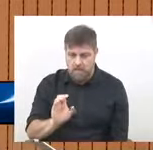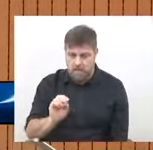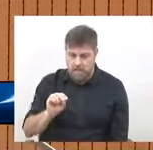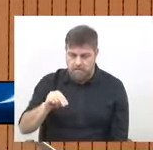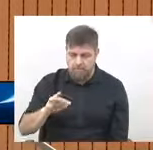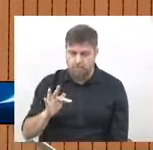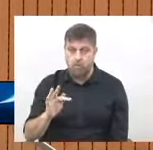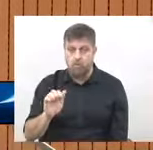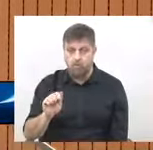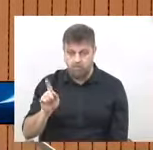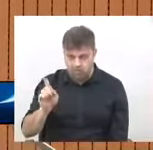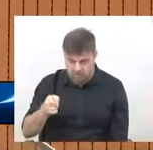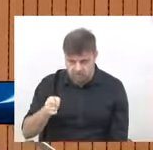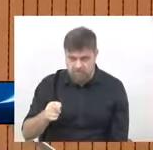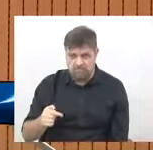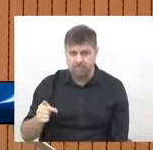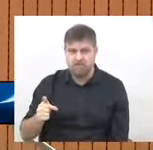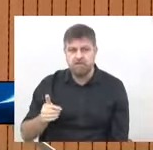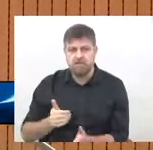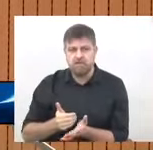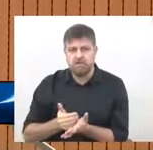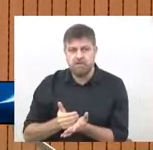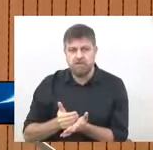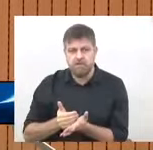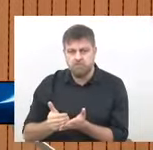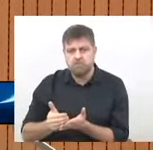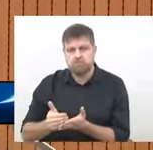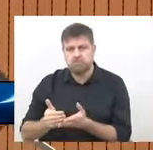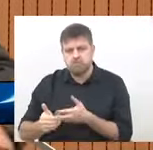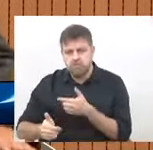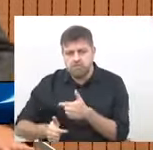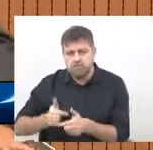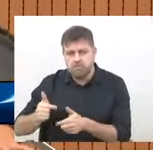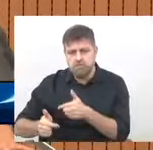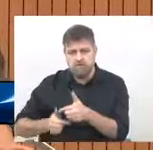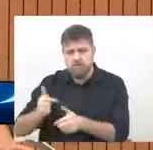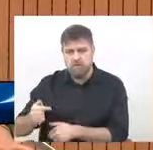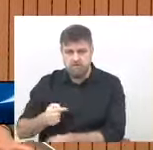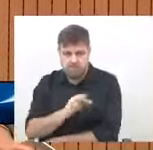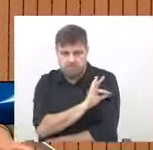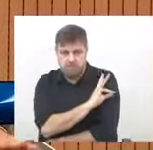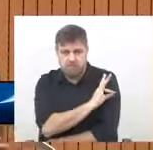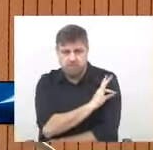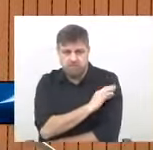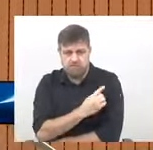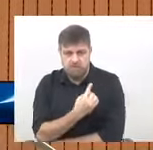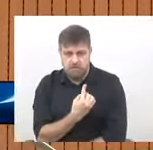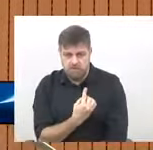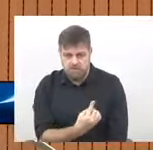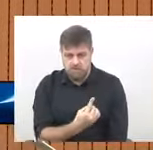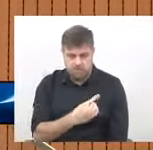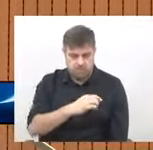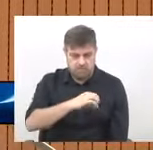Este rapaz iniciou a sua carreira na prefeitura em